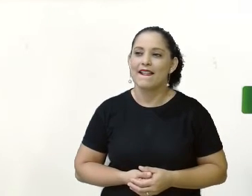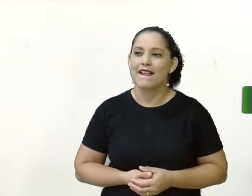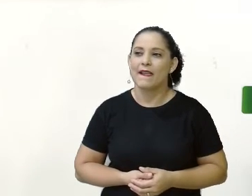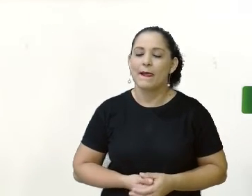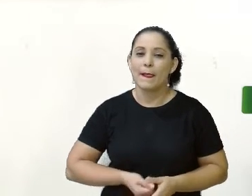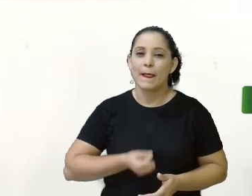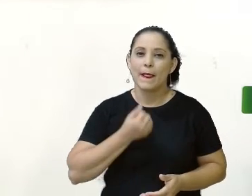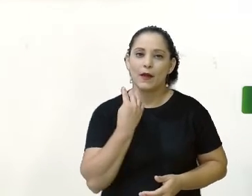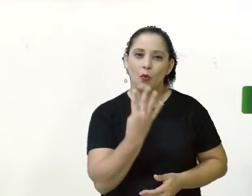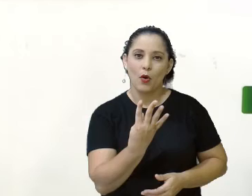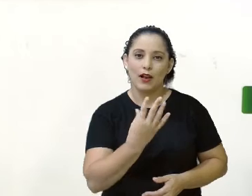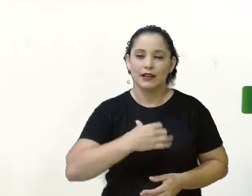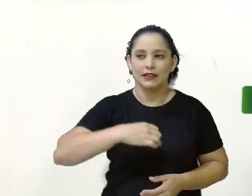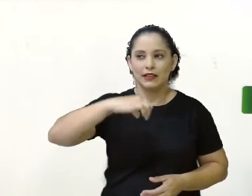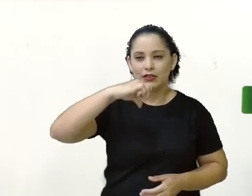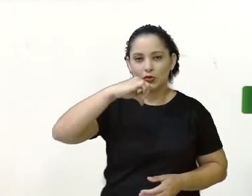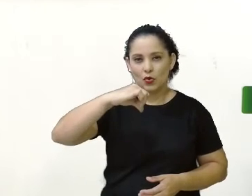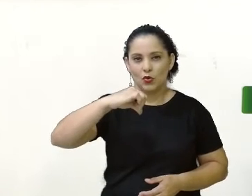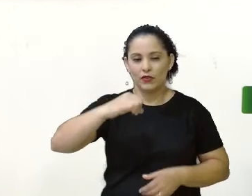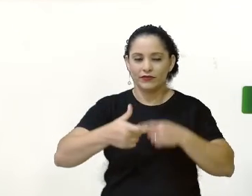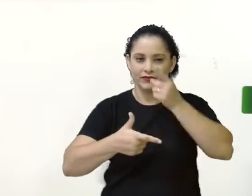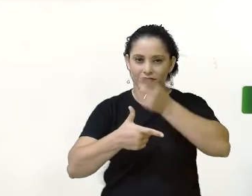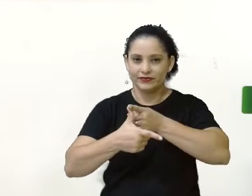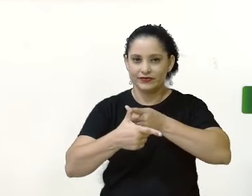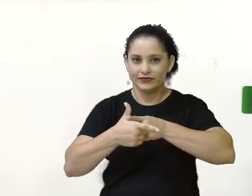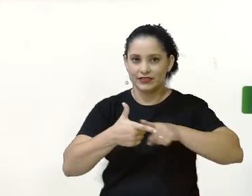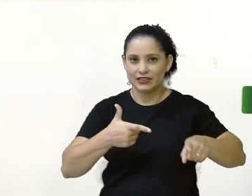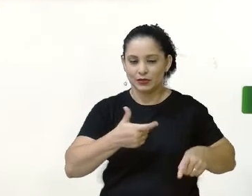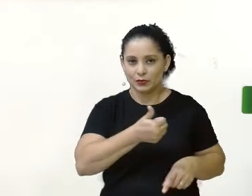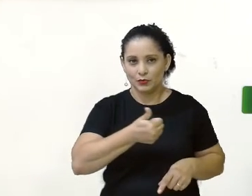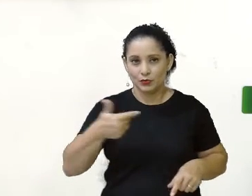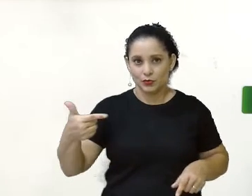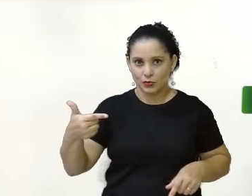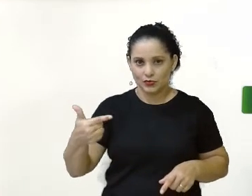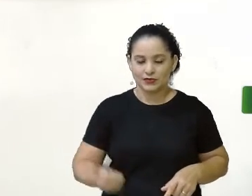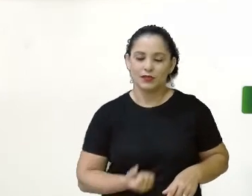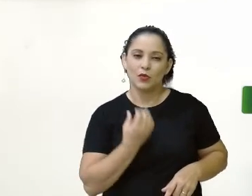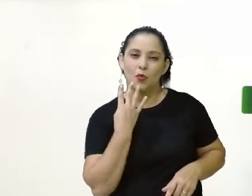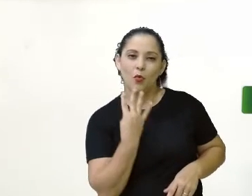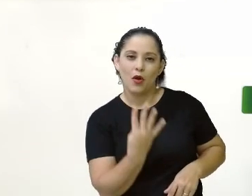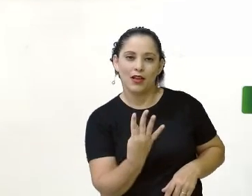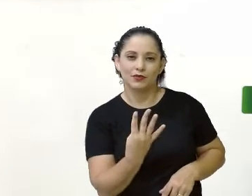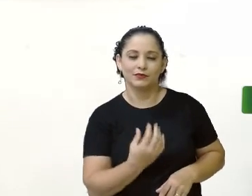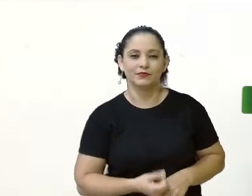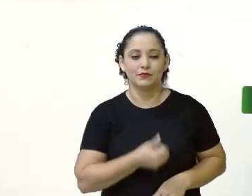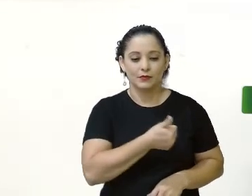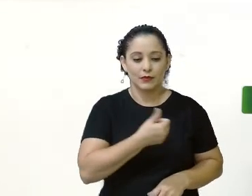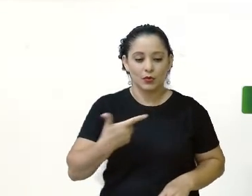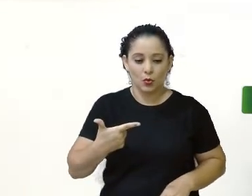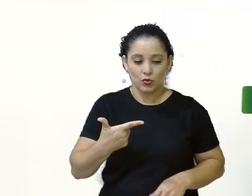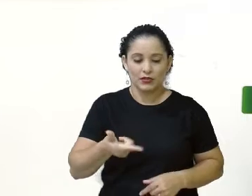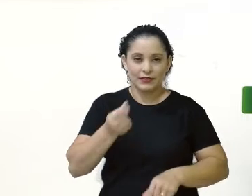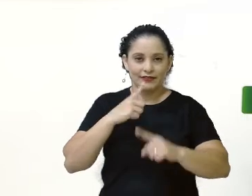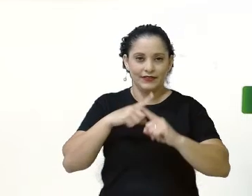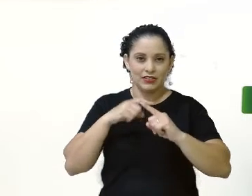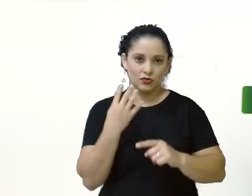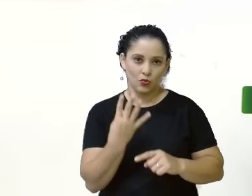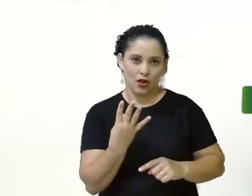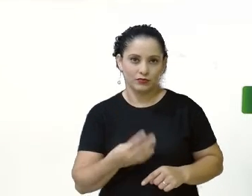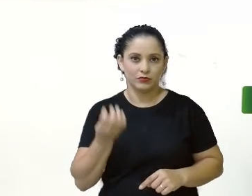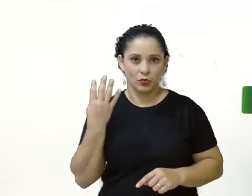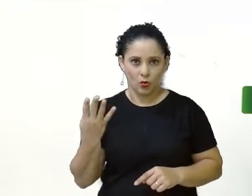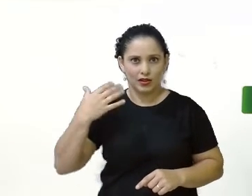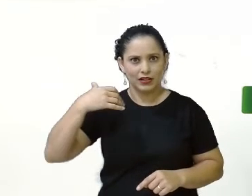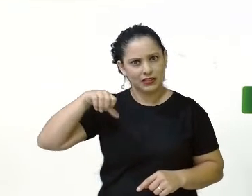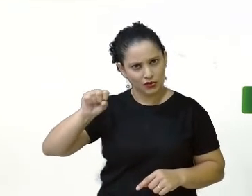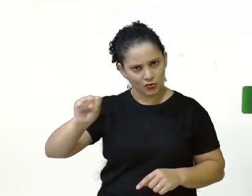49 dividido por 12, quinto ano. Deu 4. 12 vezes 4 dá 48,